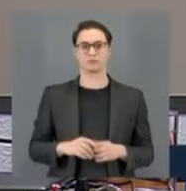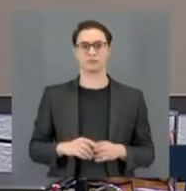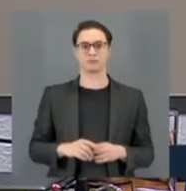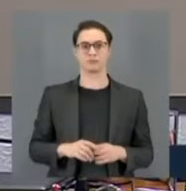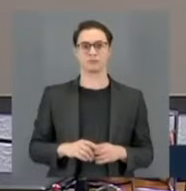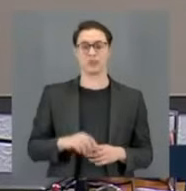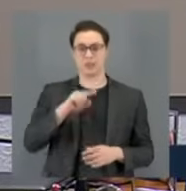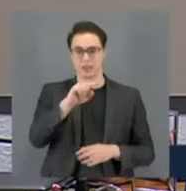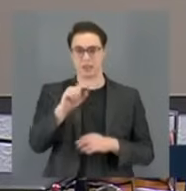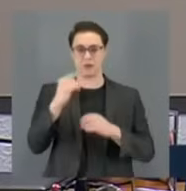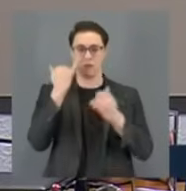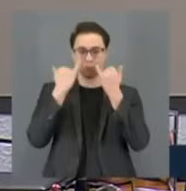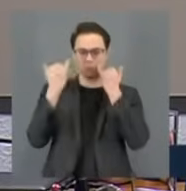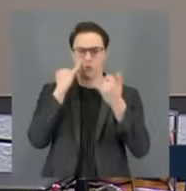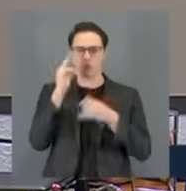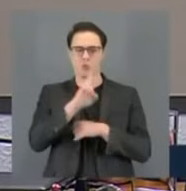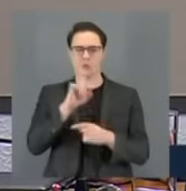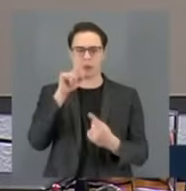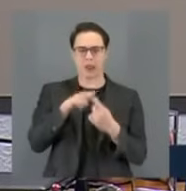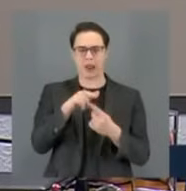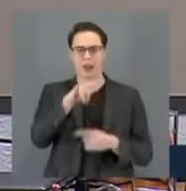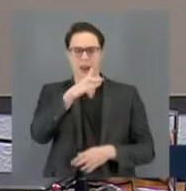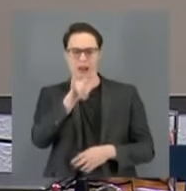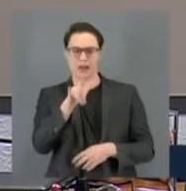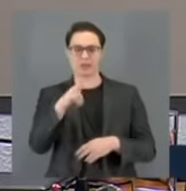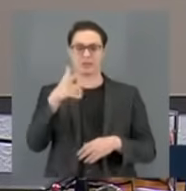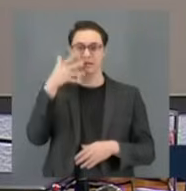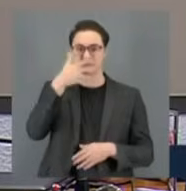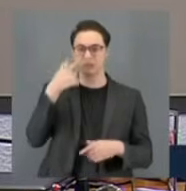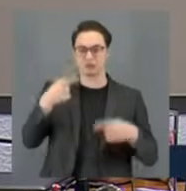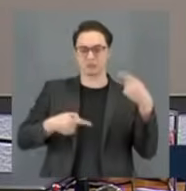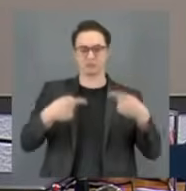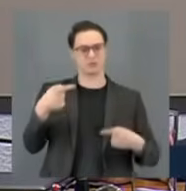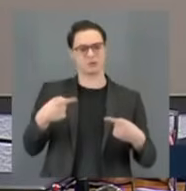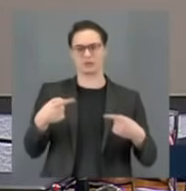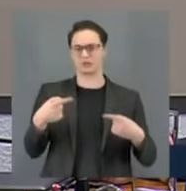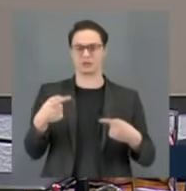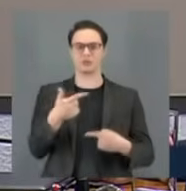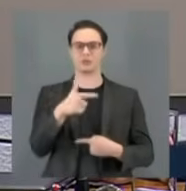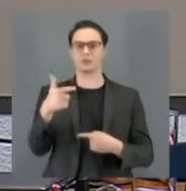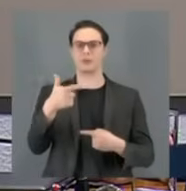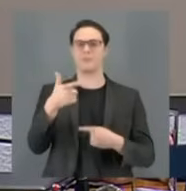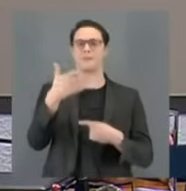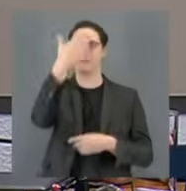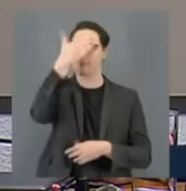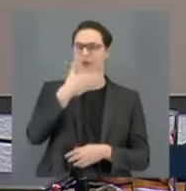usados para manipular o debate. Uma bela narrativa sem base fática.